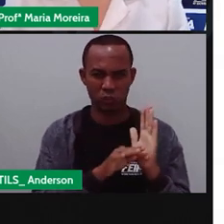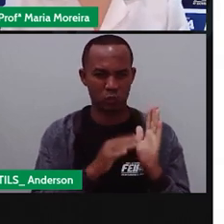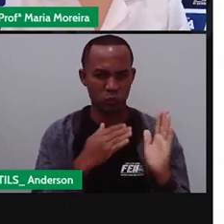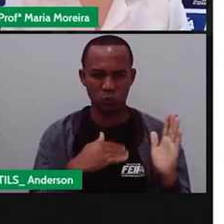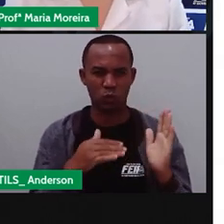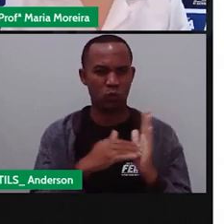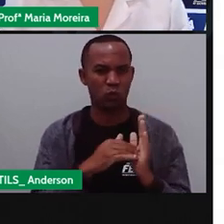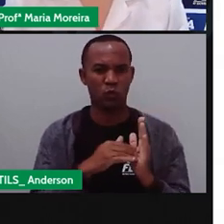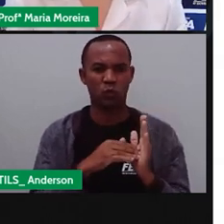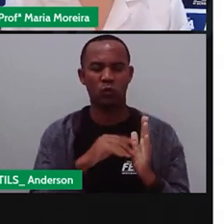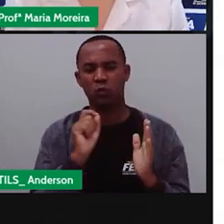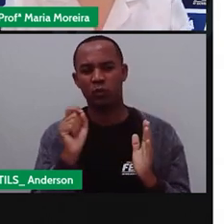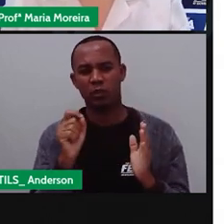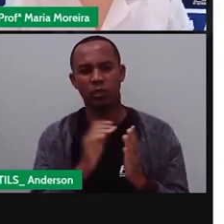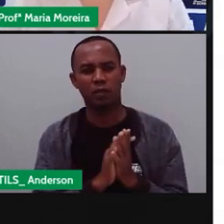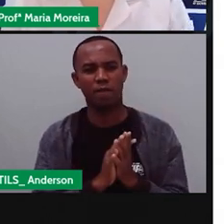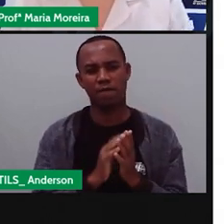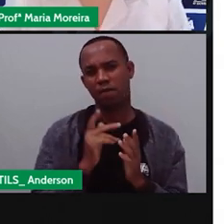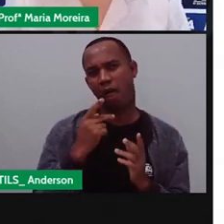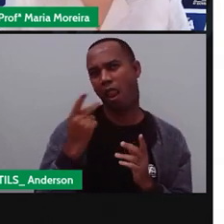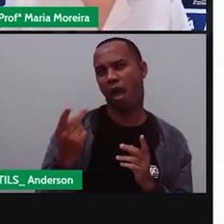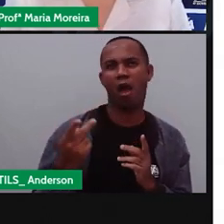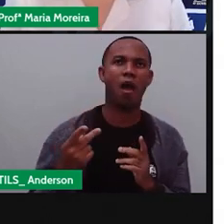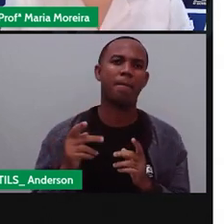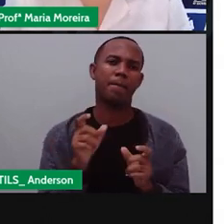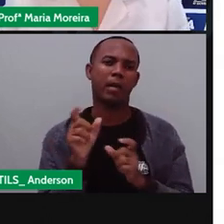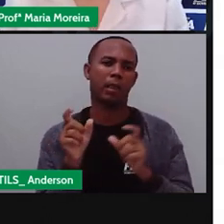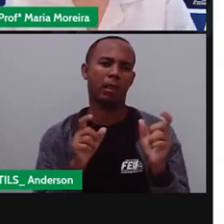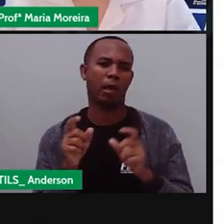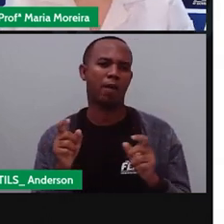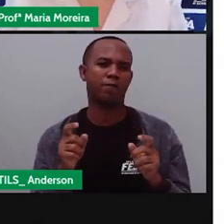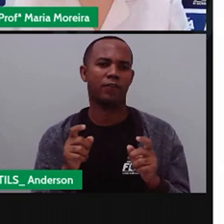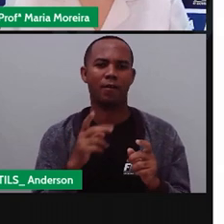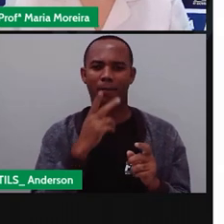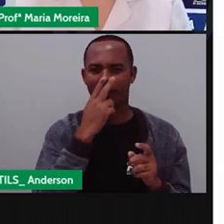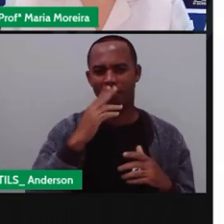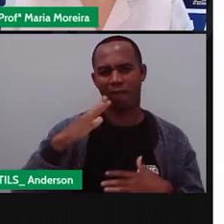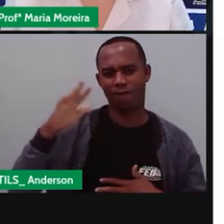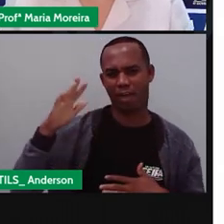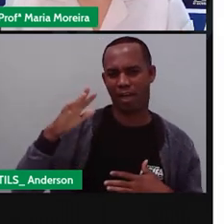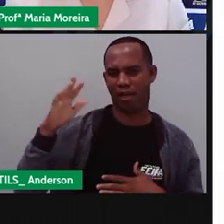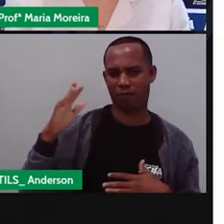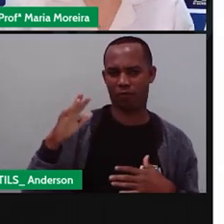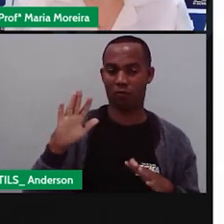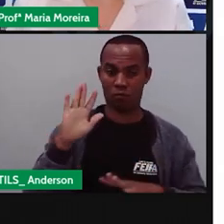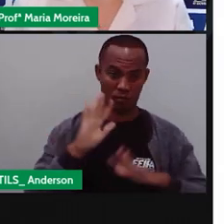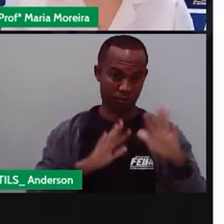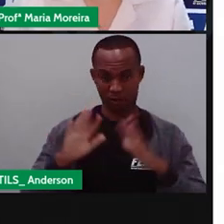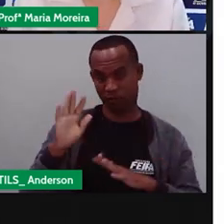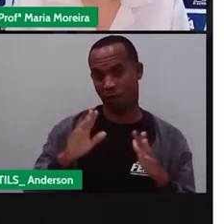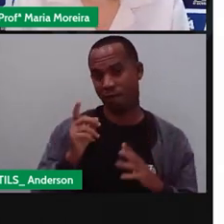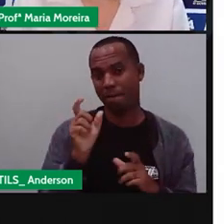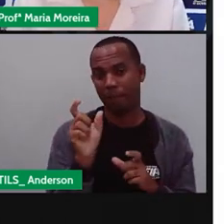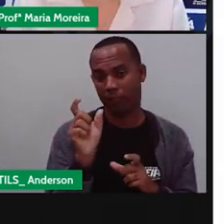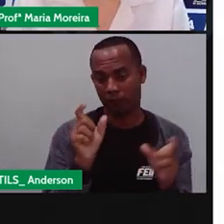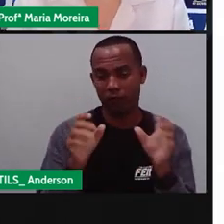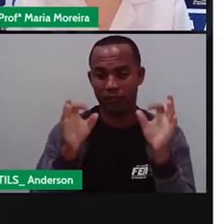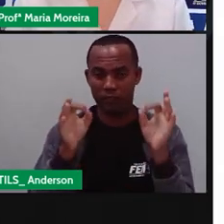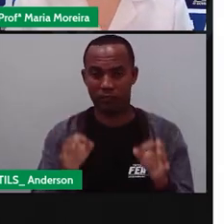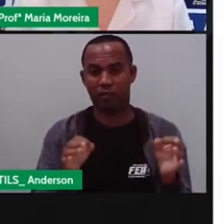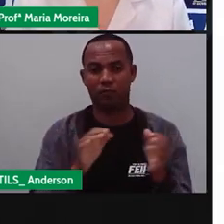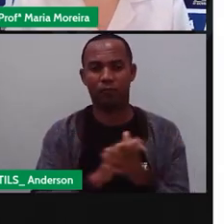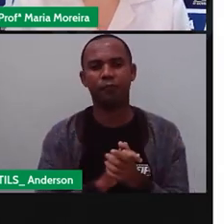muito coloquial. As gírias que a gente fala, e aí, véi, isso é coloquial, certo? Eu não vou transcrever isso para um texto,